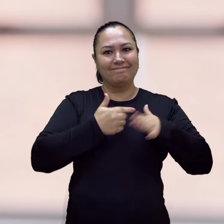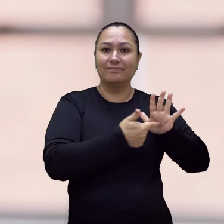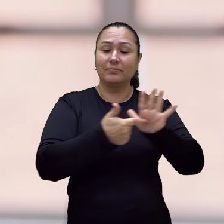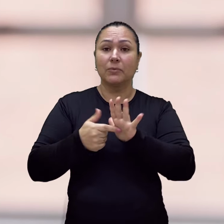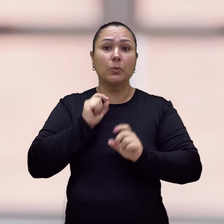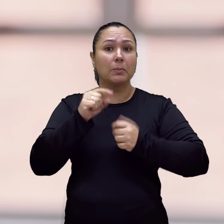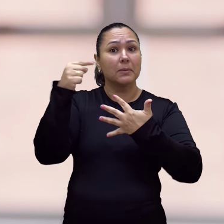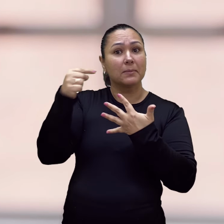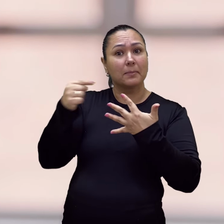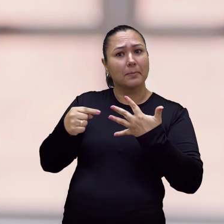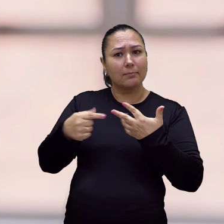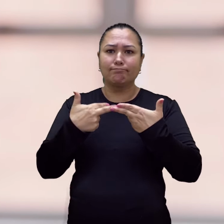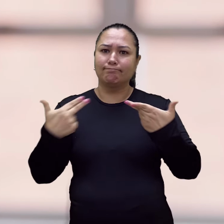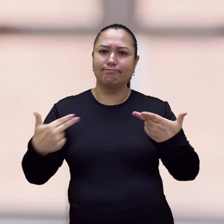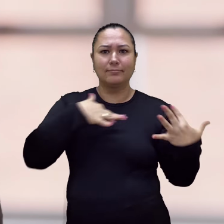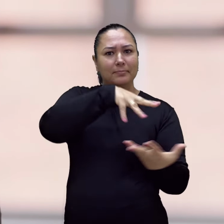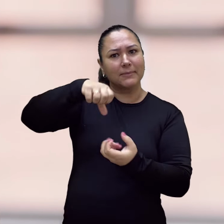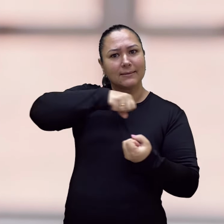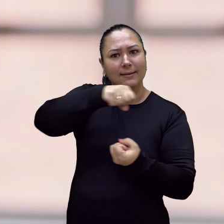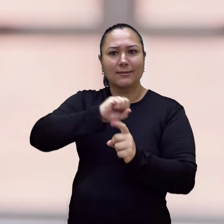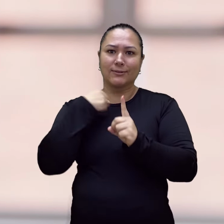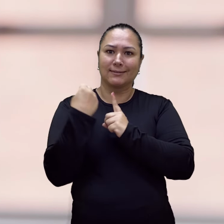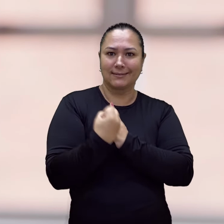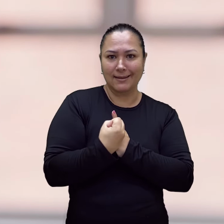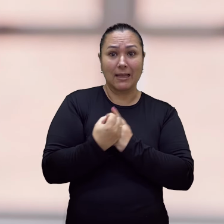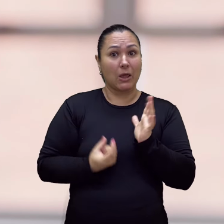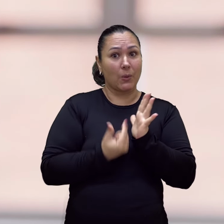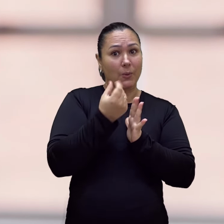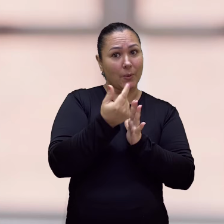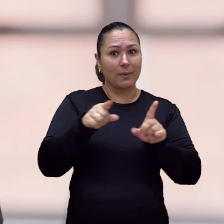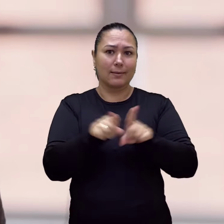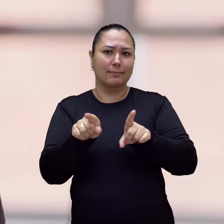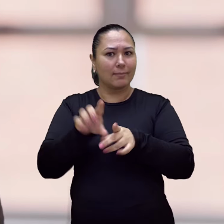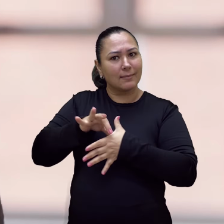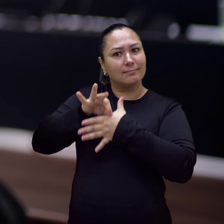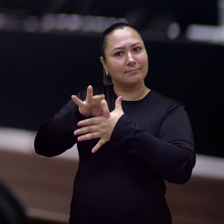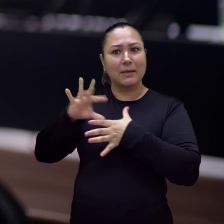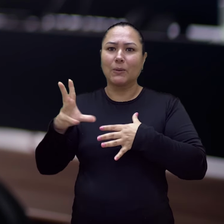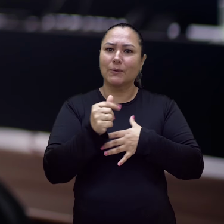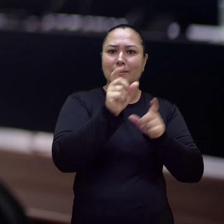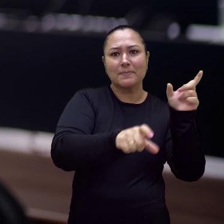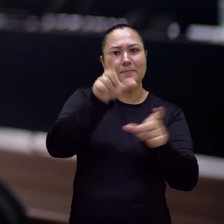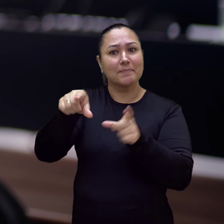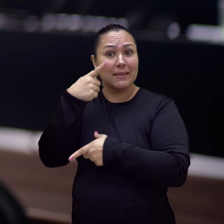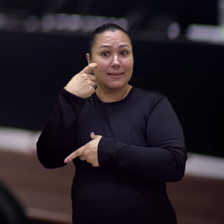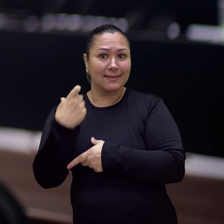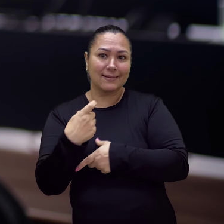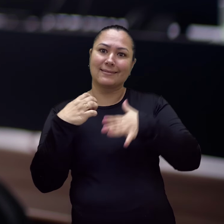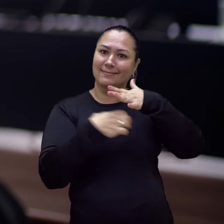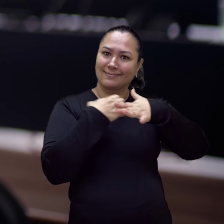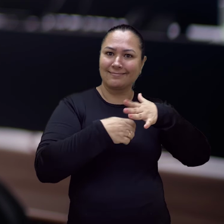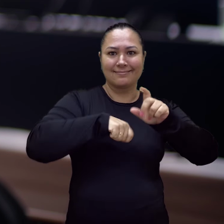apresentamos os principais aspectos ambientais, sociais, econômicos e de governança para nossos stakeholders. O nosso relatório segue